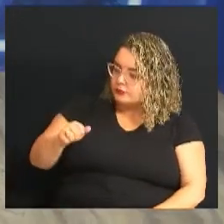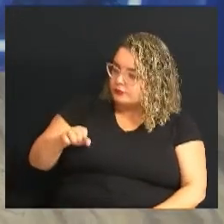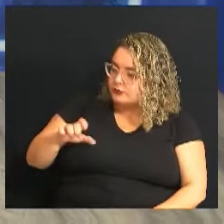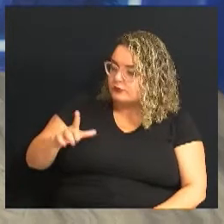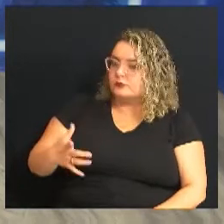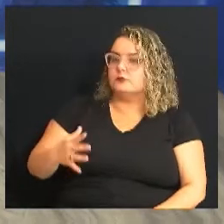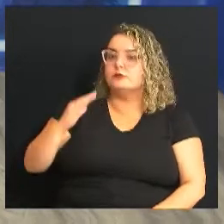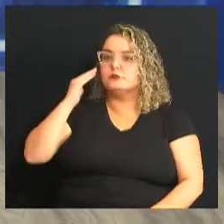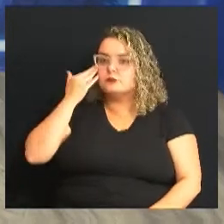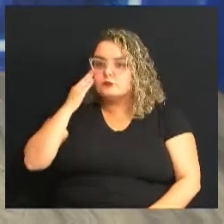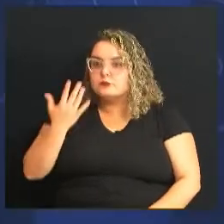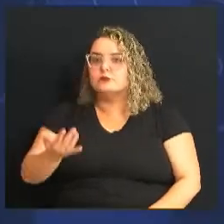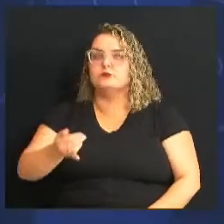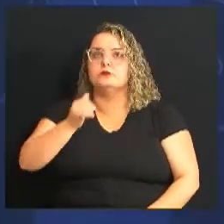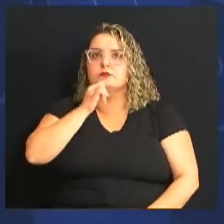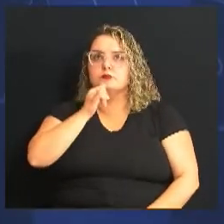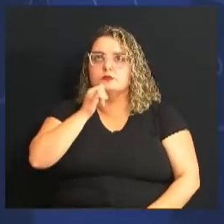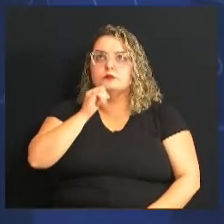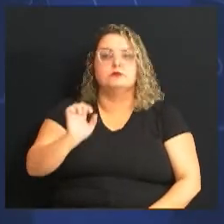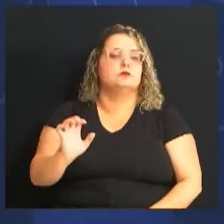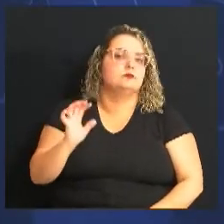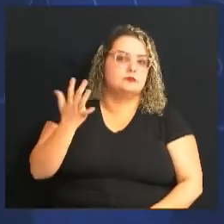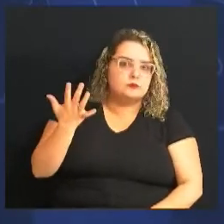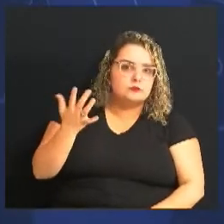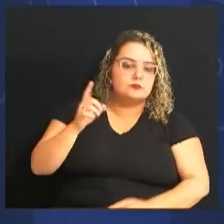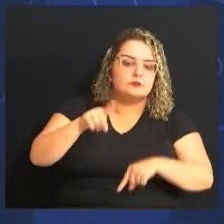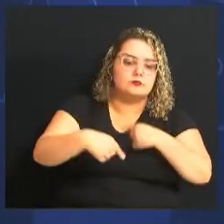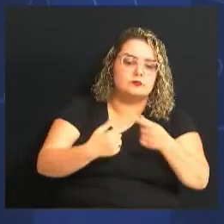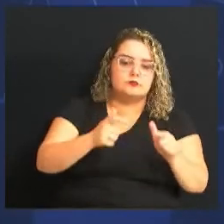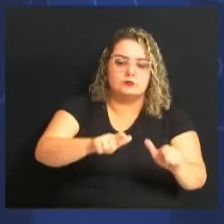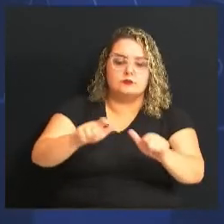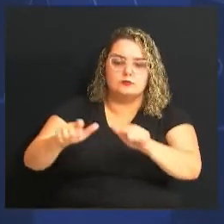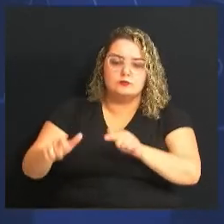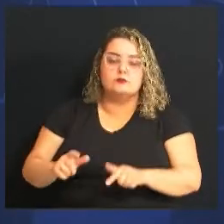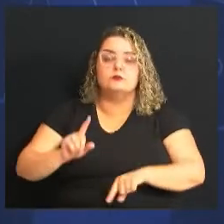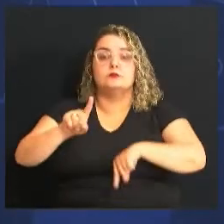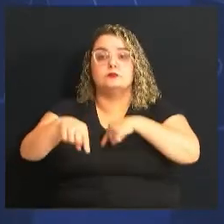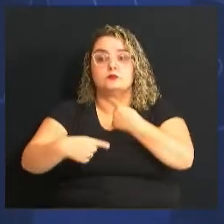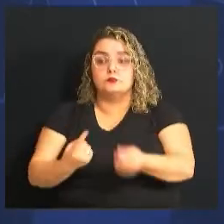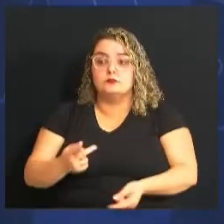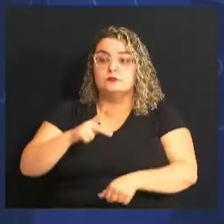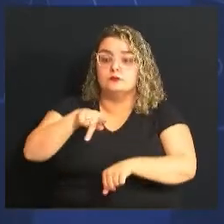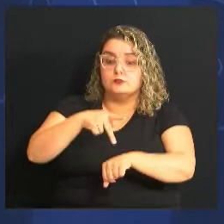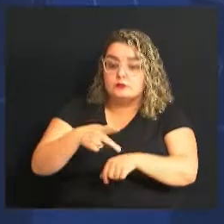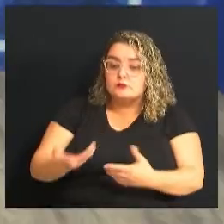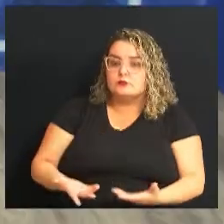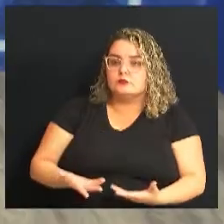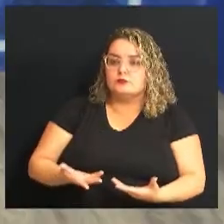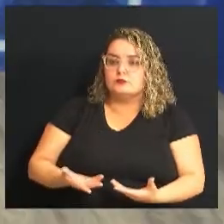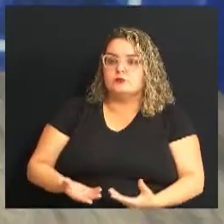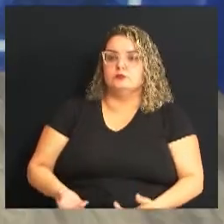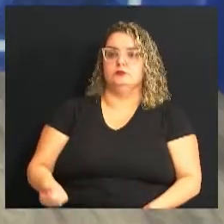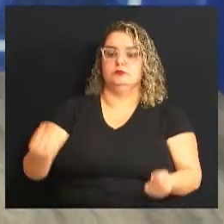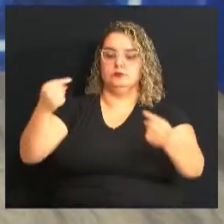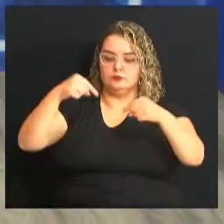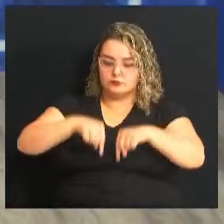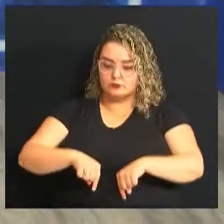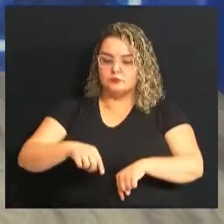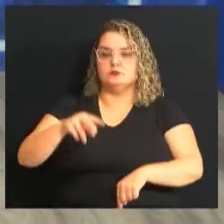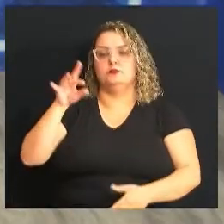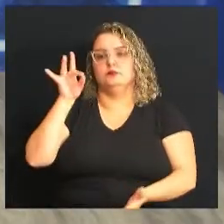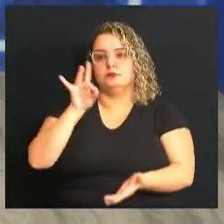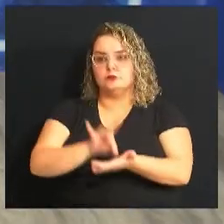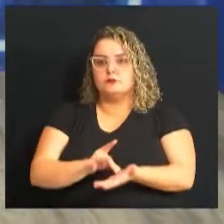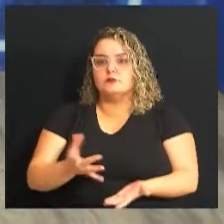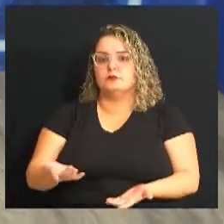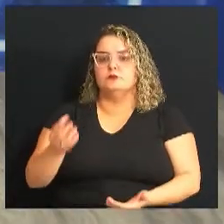o exemplo do que acontece em outros lugares, em outros países e trazer para a nossa realidade, tentar